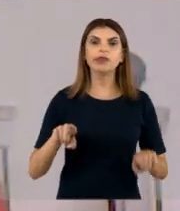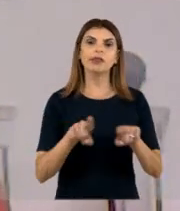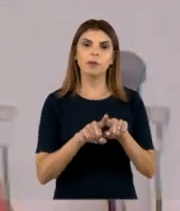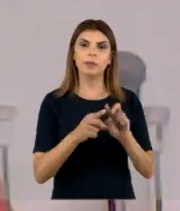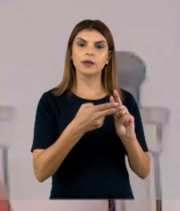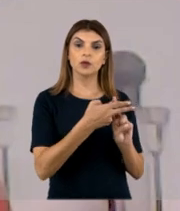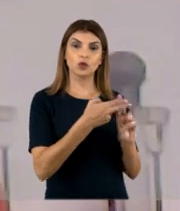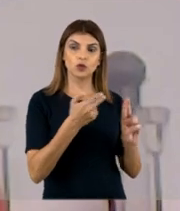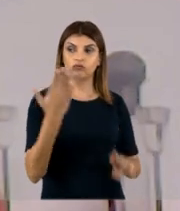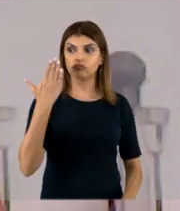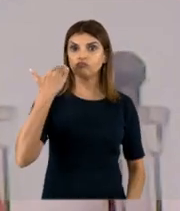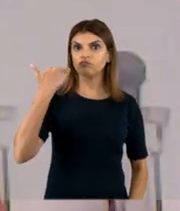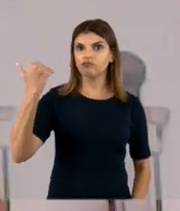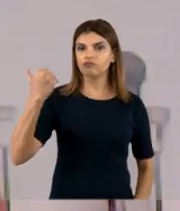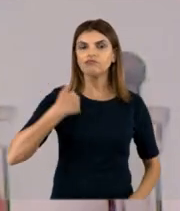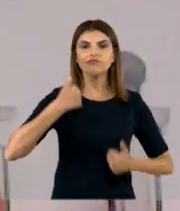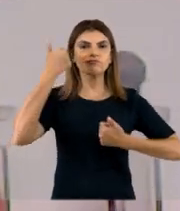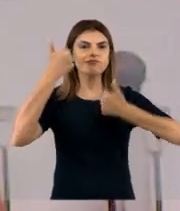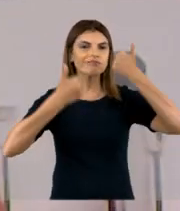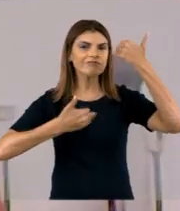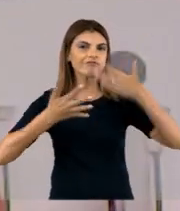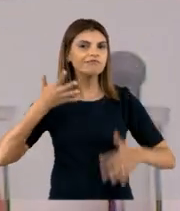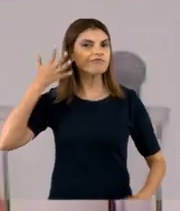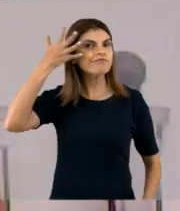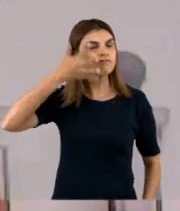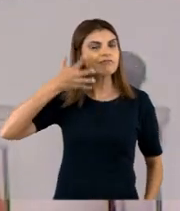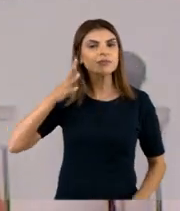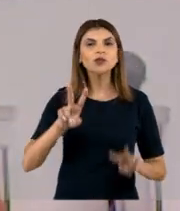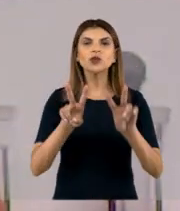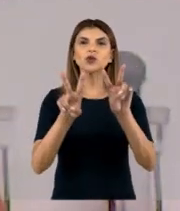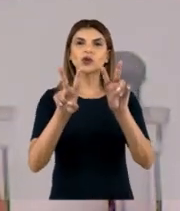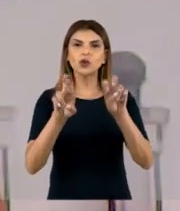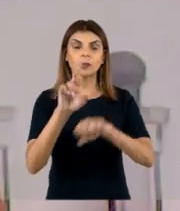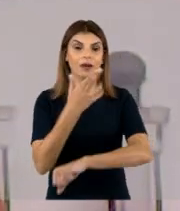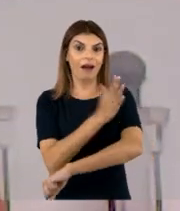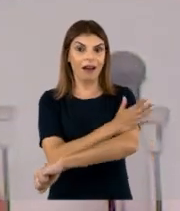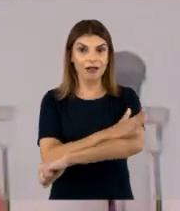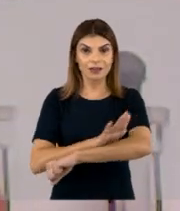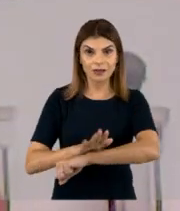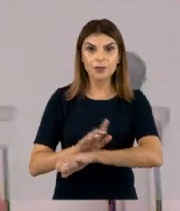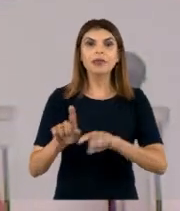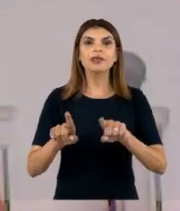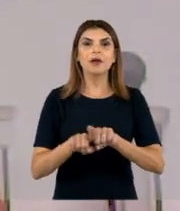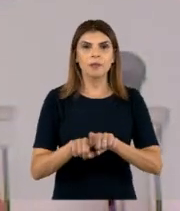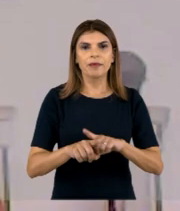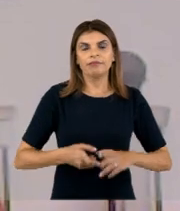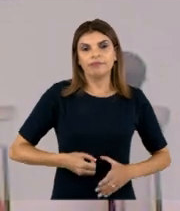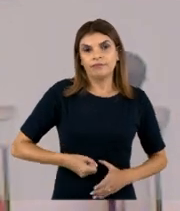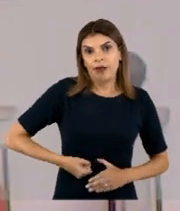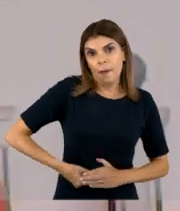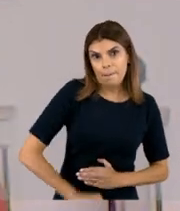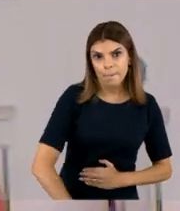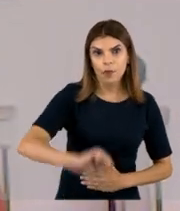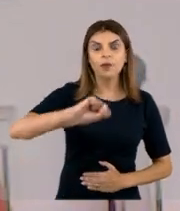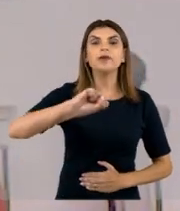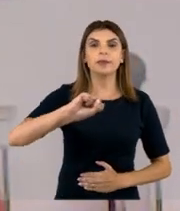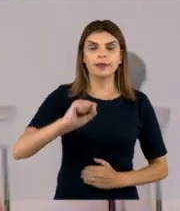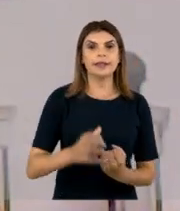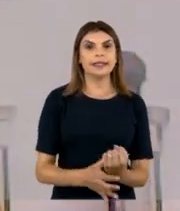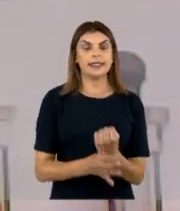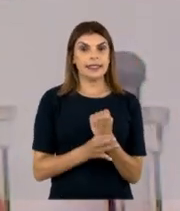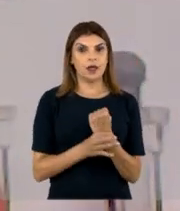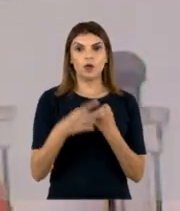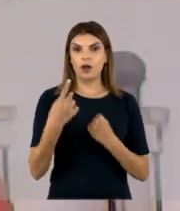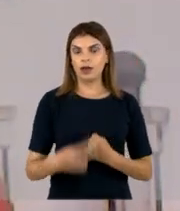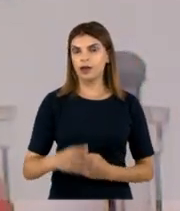Bom, me chamaram para vir falar aqui com vocês um pouco a respeito da questão racial e abortamento inseguro no Brasil. Uma